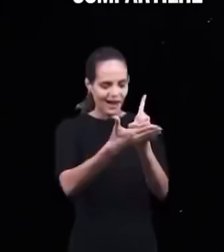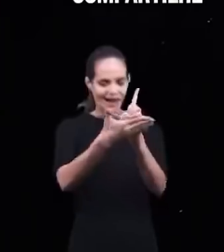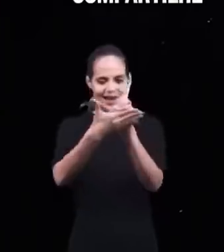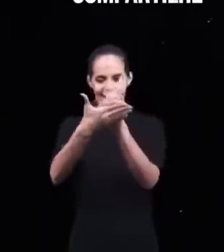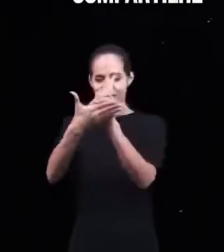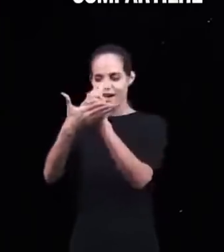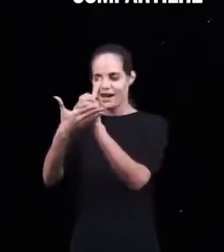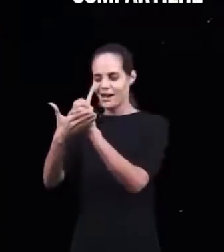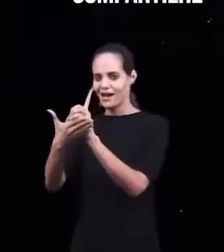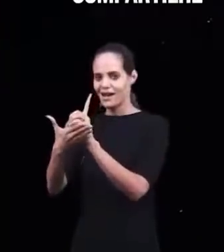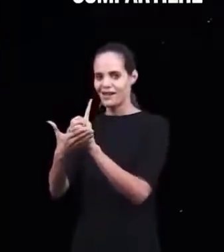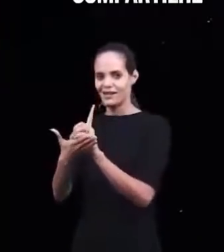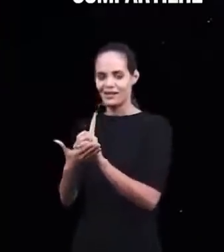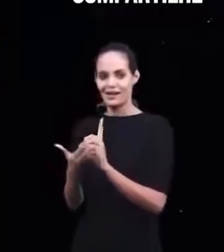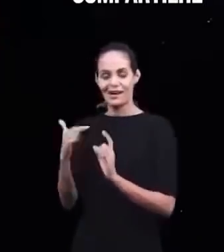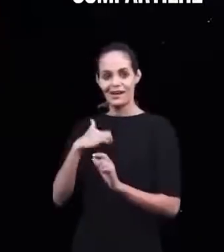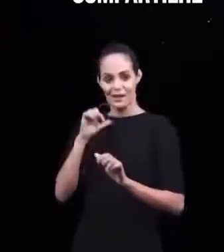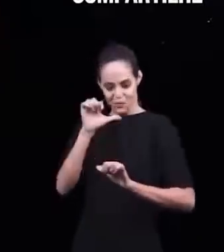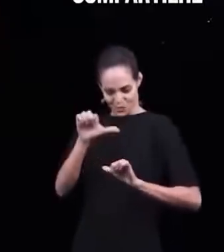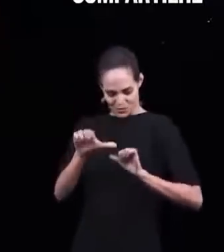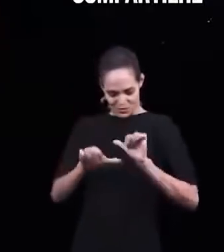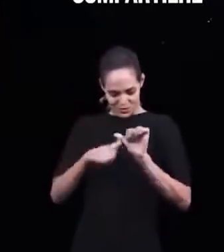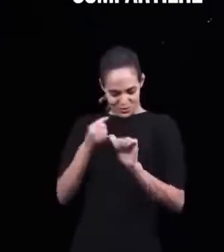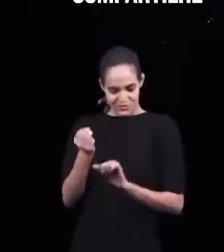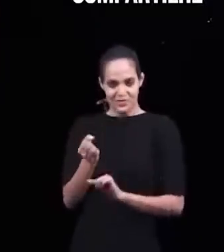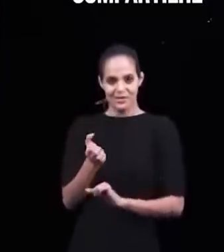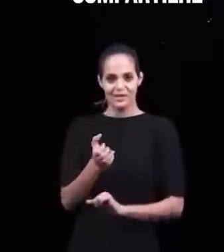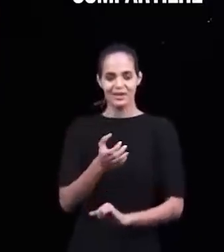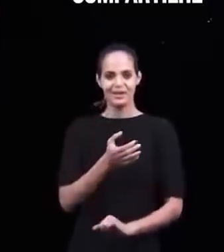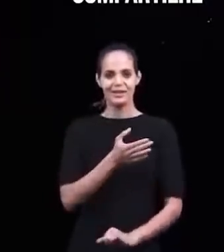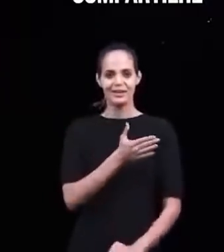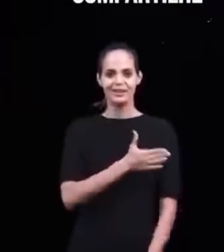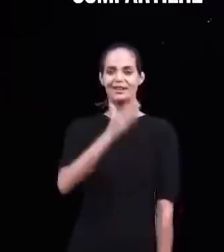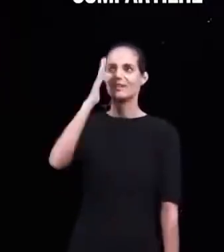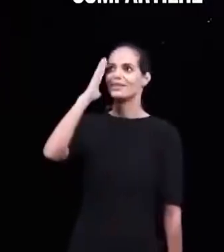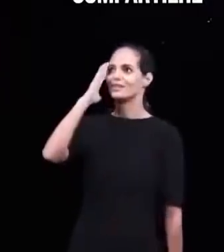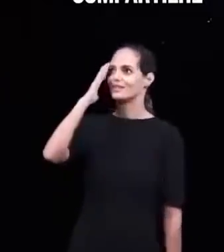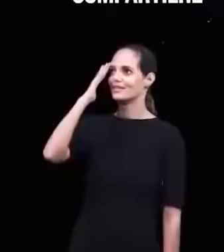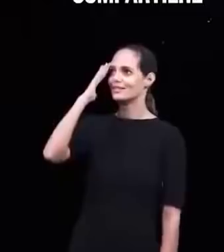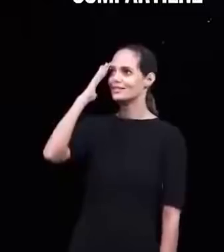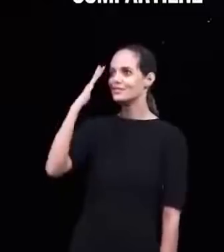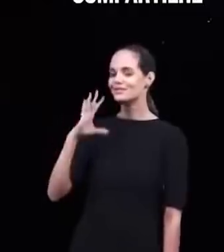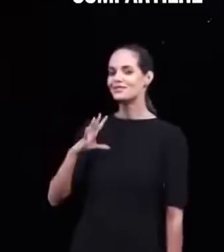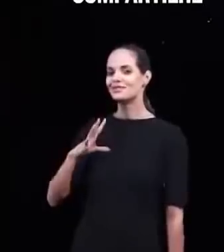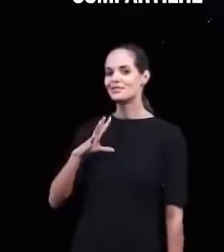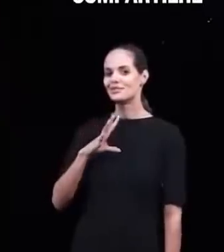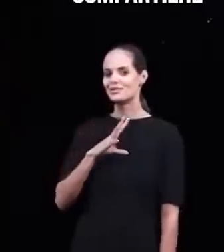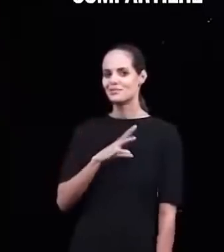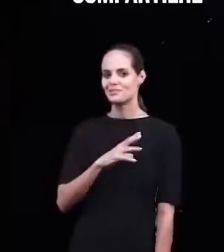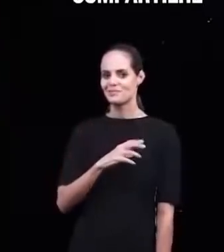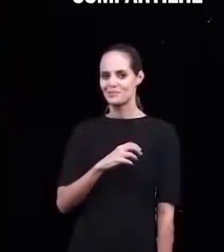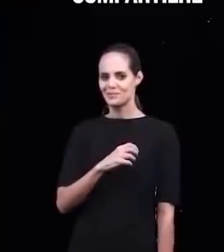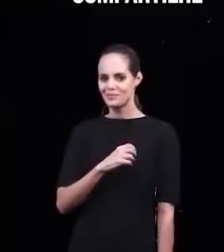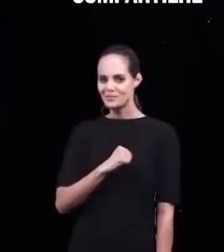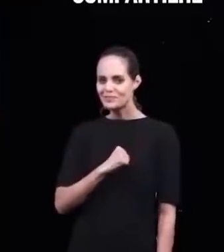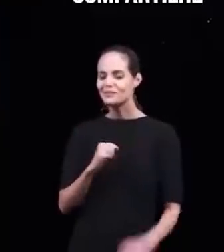Jesus. Nasci de novo pra entender o amor